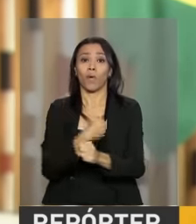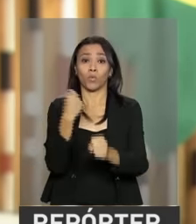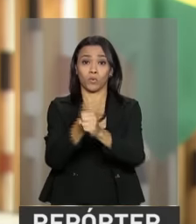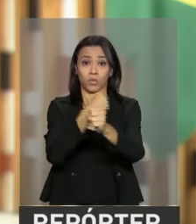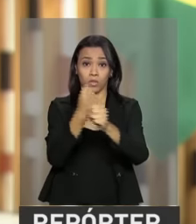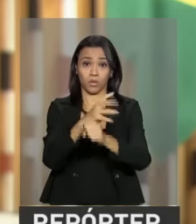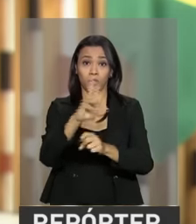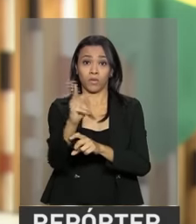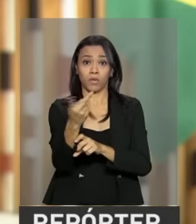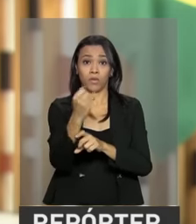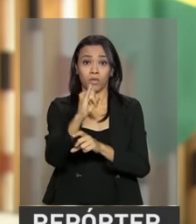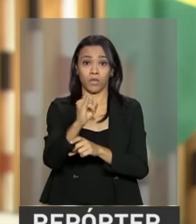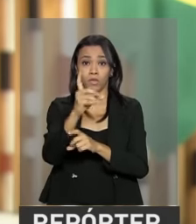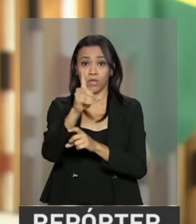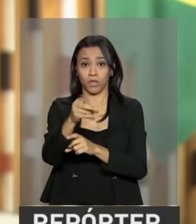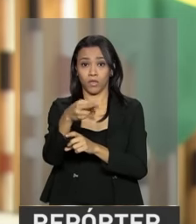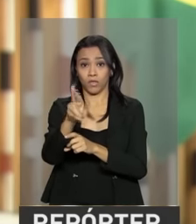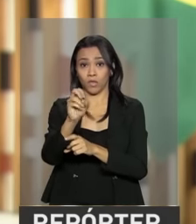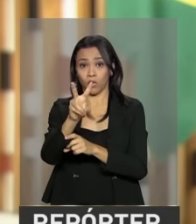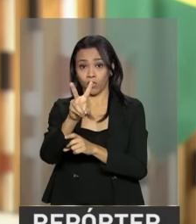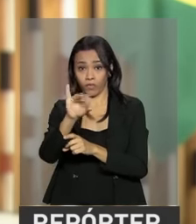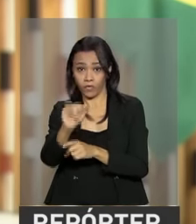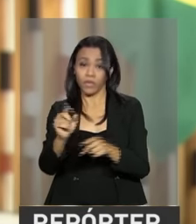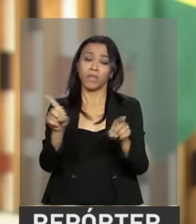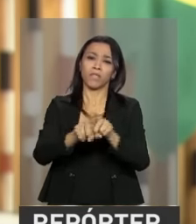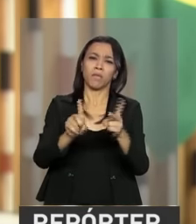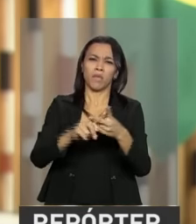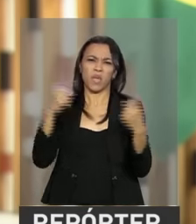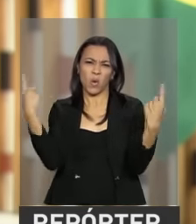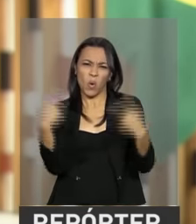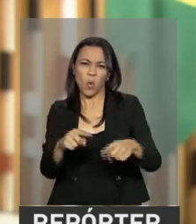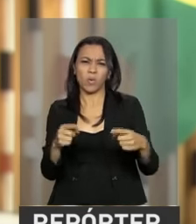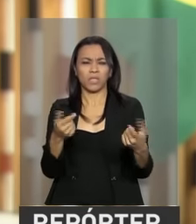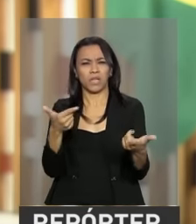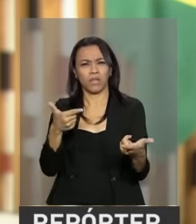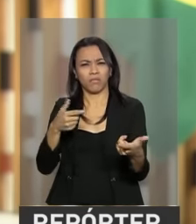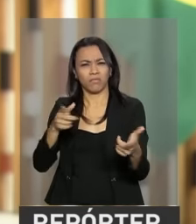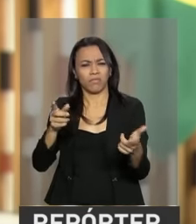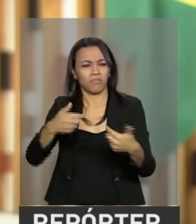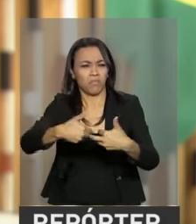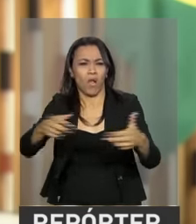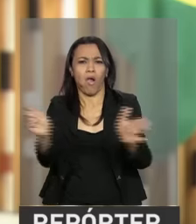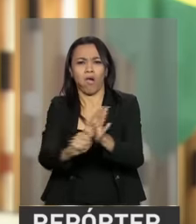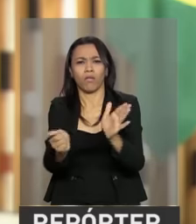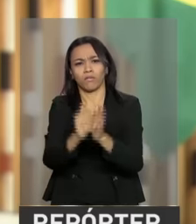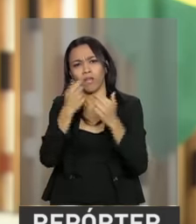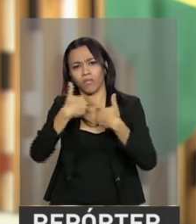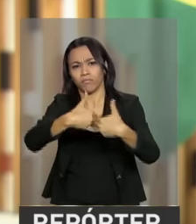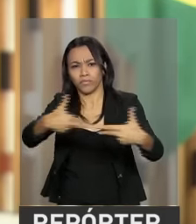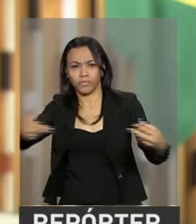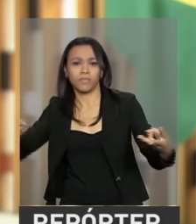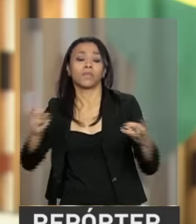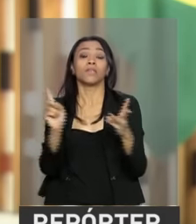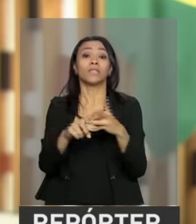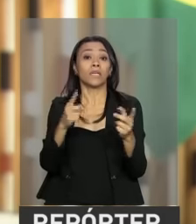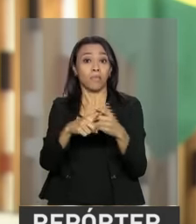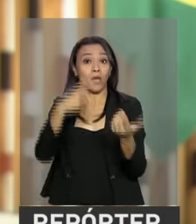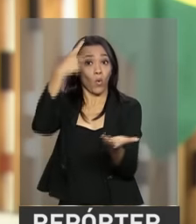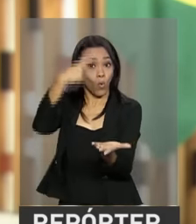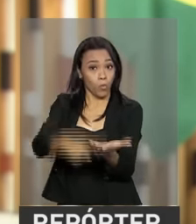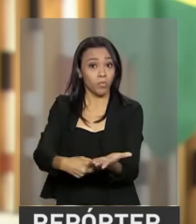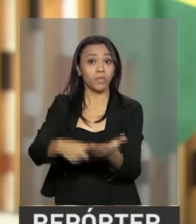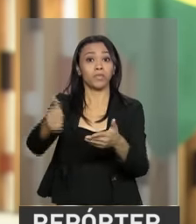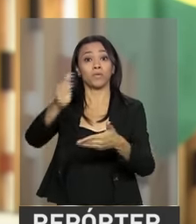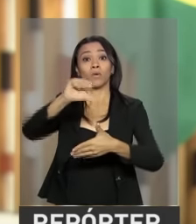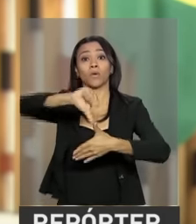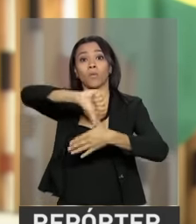países, discutiram medidas de combate ao contrabando e reforço da segurança nas fronteiras e falaram sobre possibilidades de acordo entre o